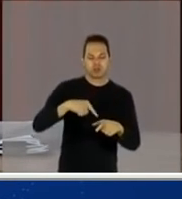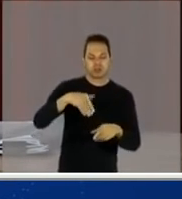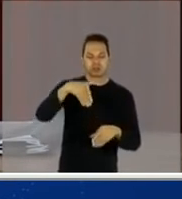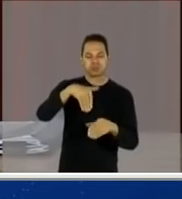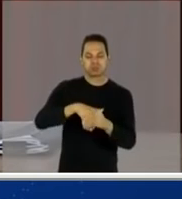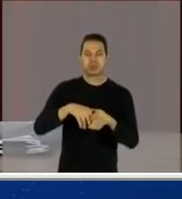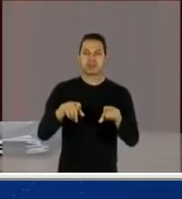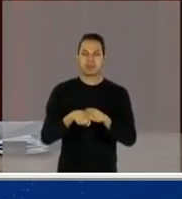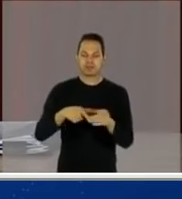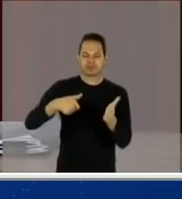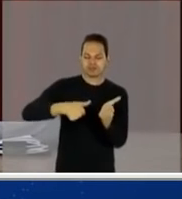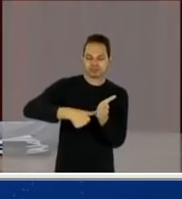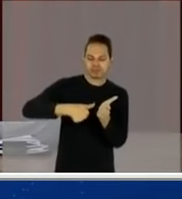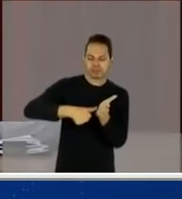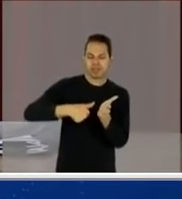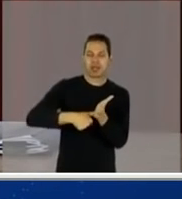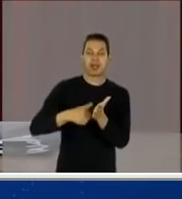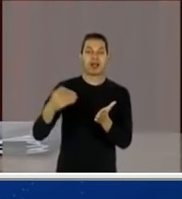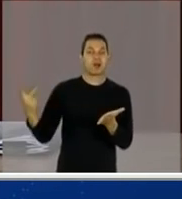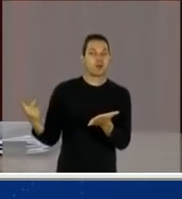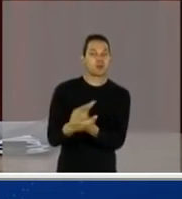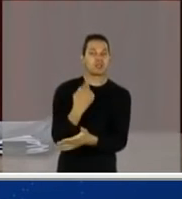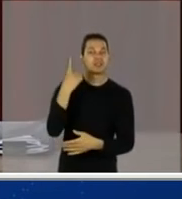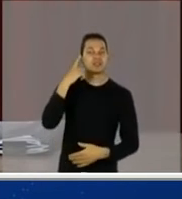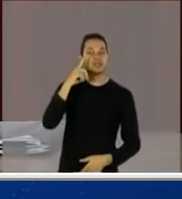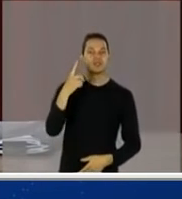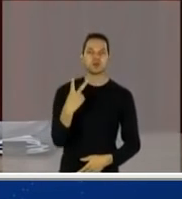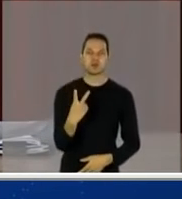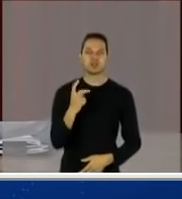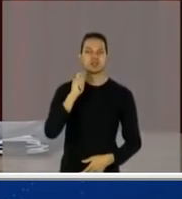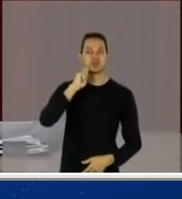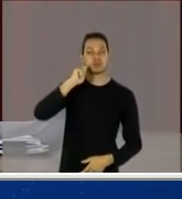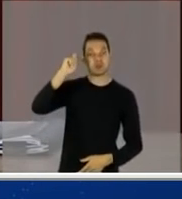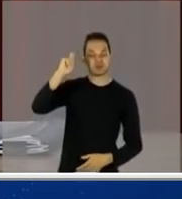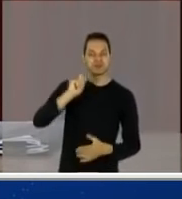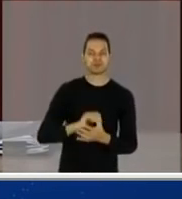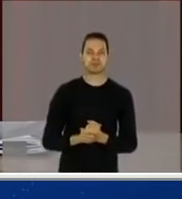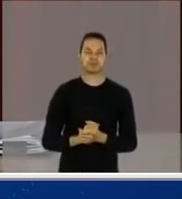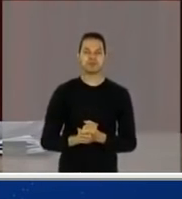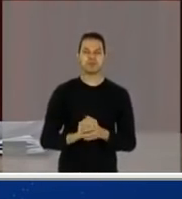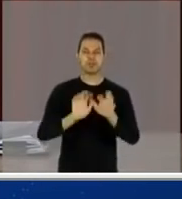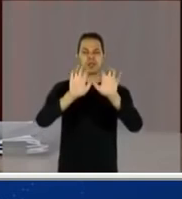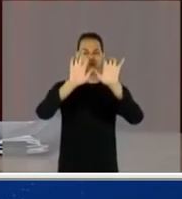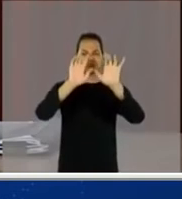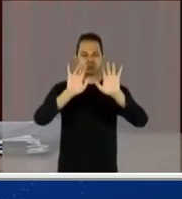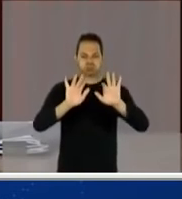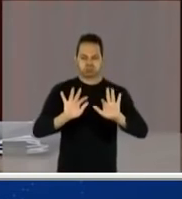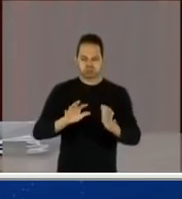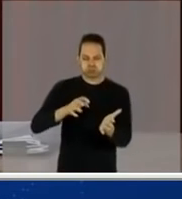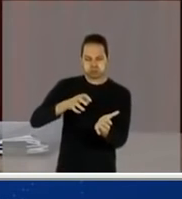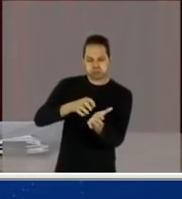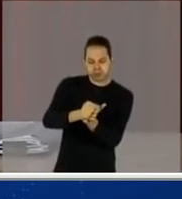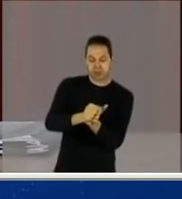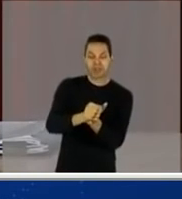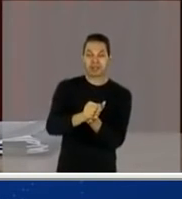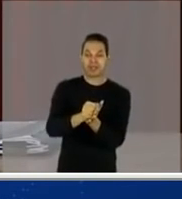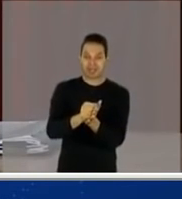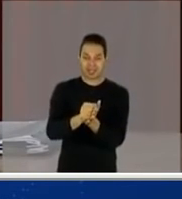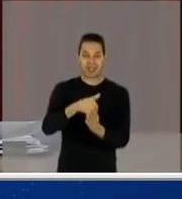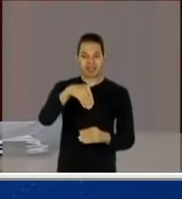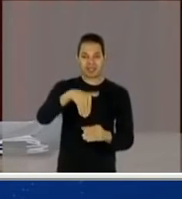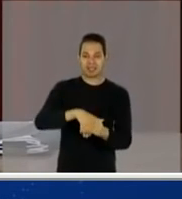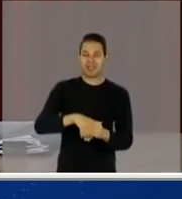o processo eleitoral se era uma alegoria é o tribunal